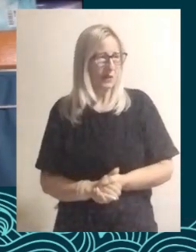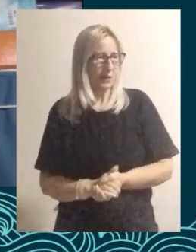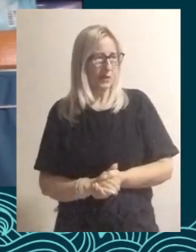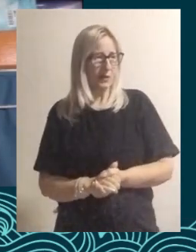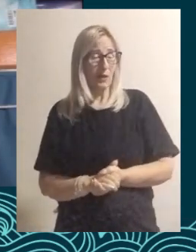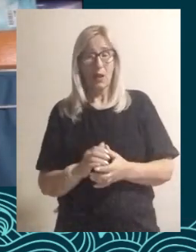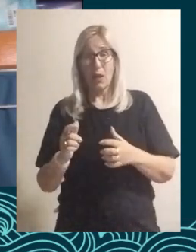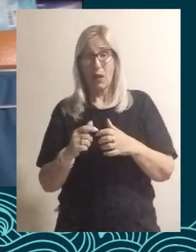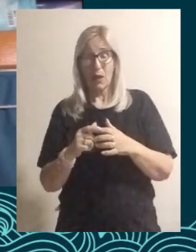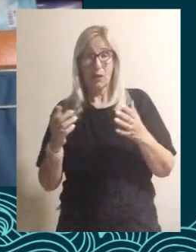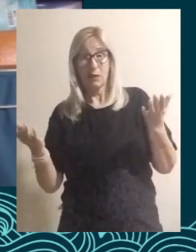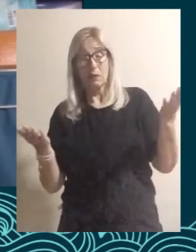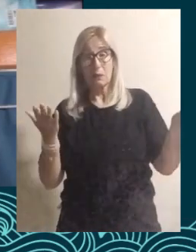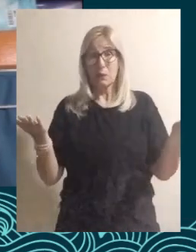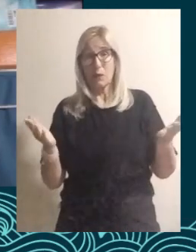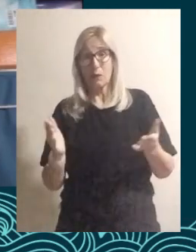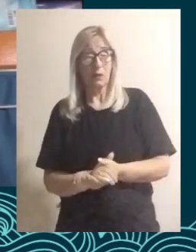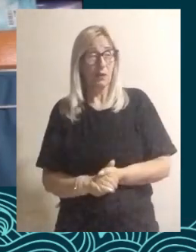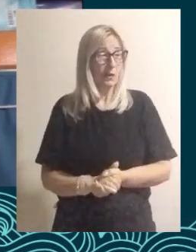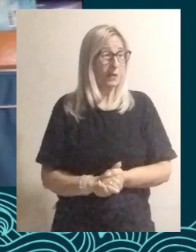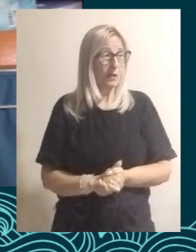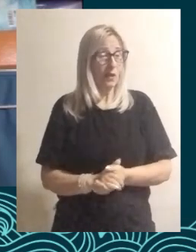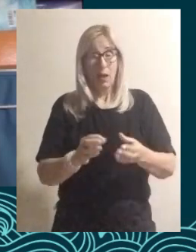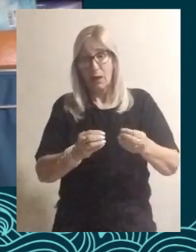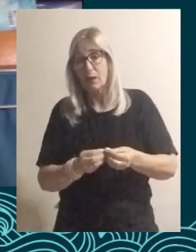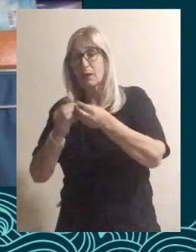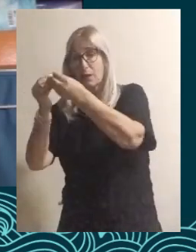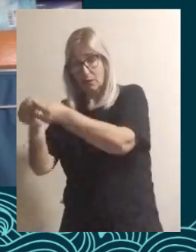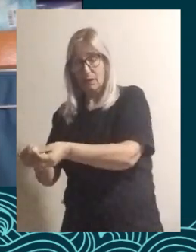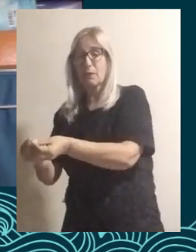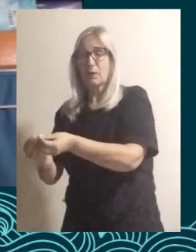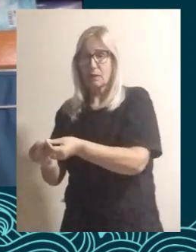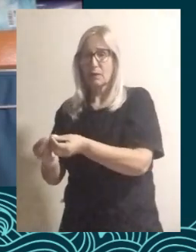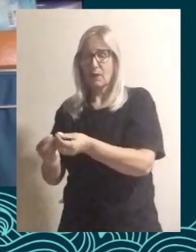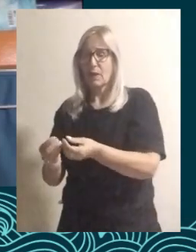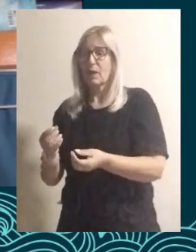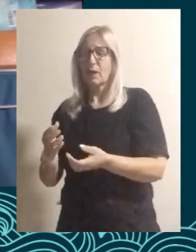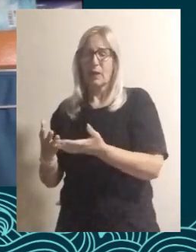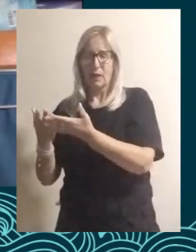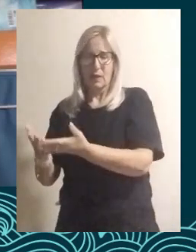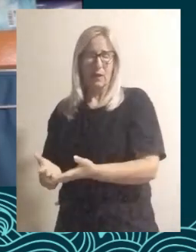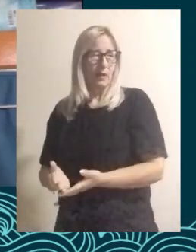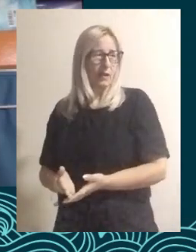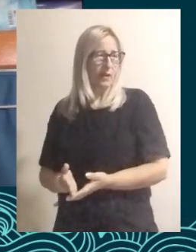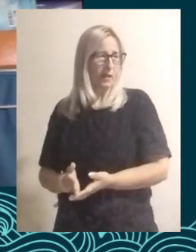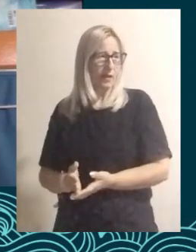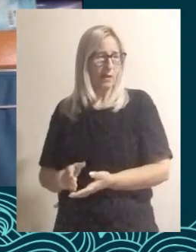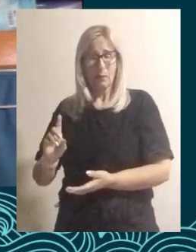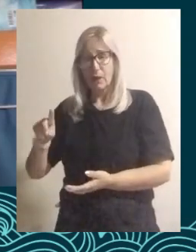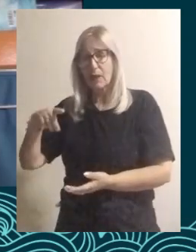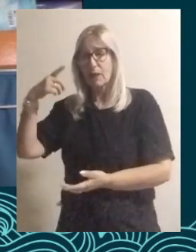com um problema médico que o cachorro possa ter. Então eu decidi devolver ela, a